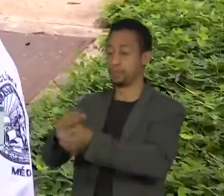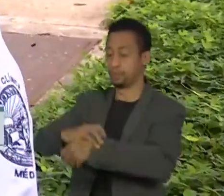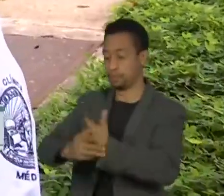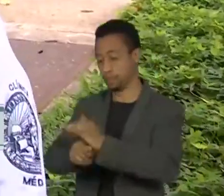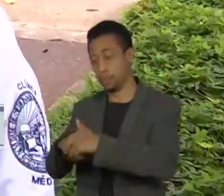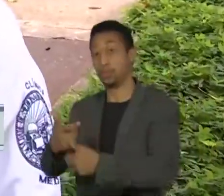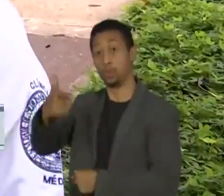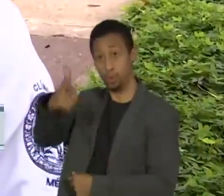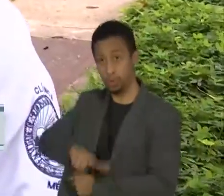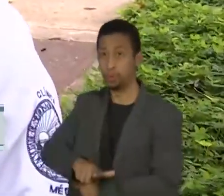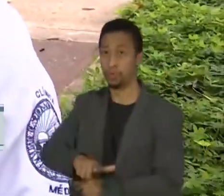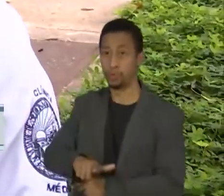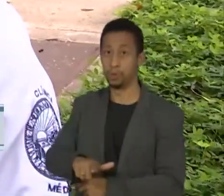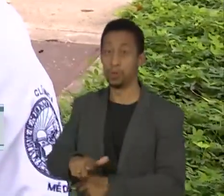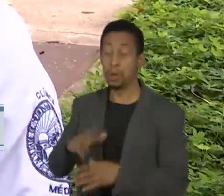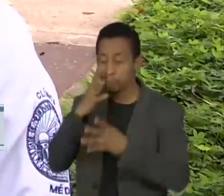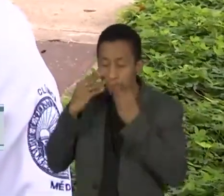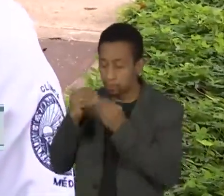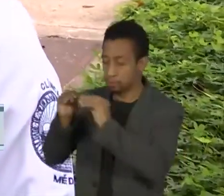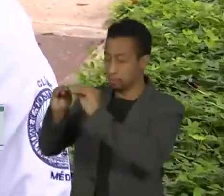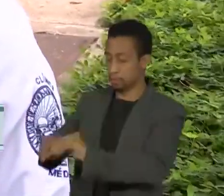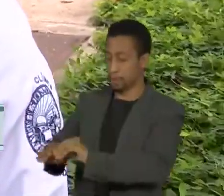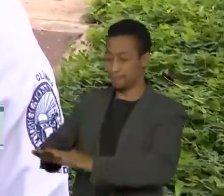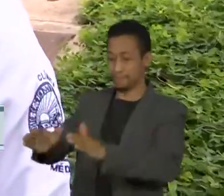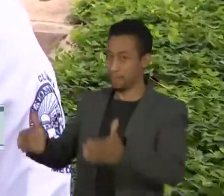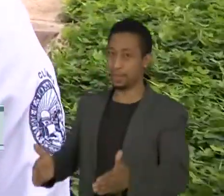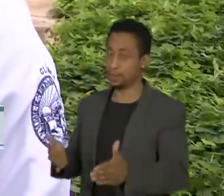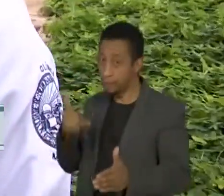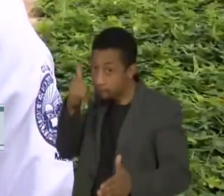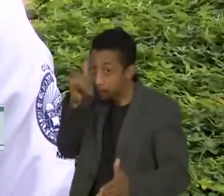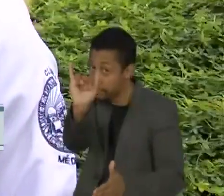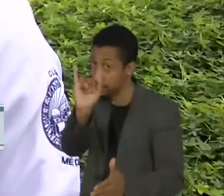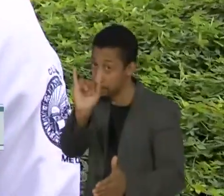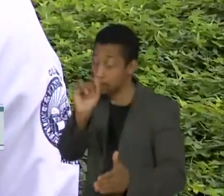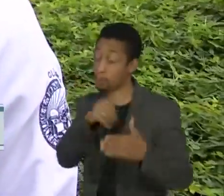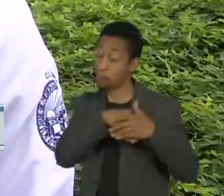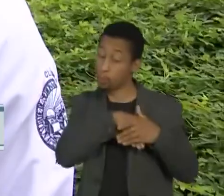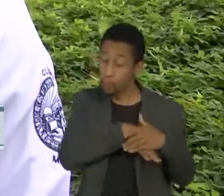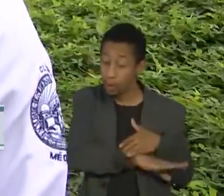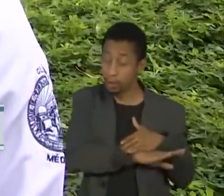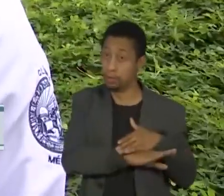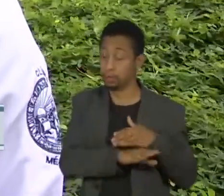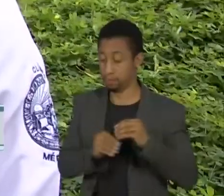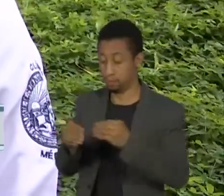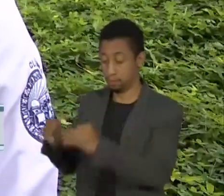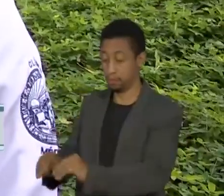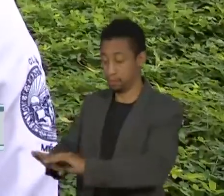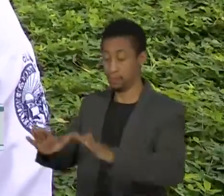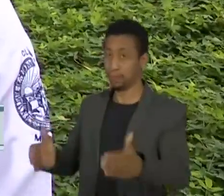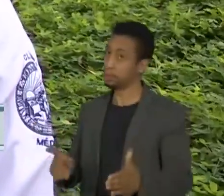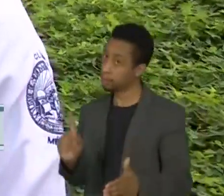tirar e deixar em cima da mesa. Isso é uma dica bastante importante, para não contaminando a superfície com a sua